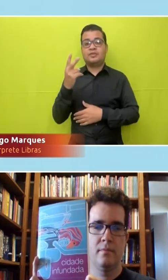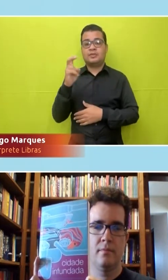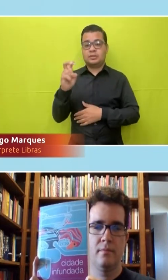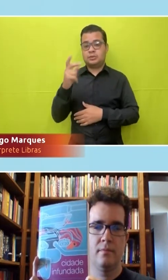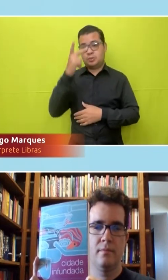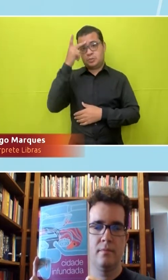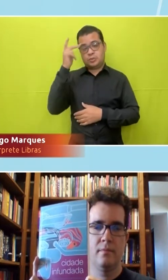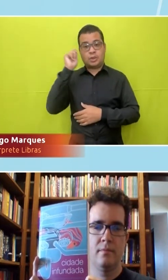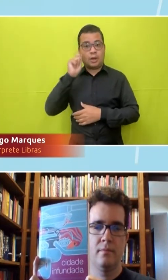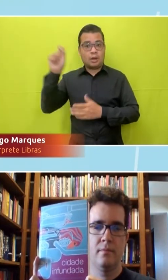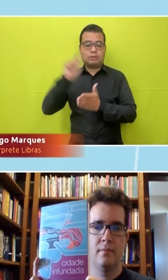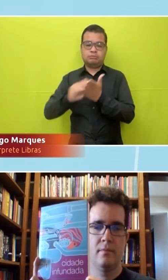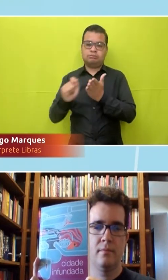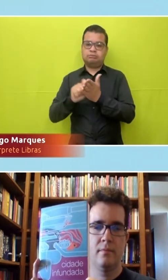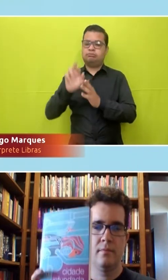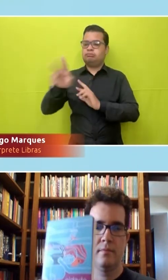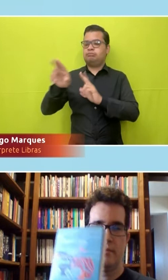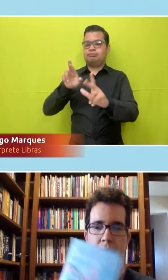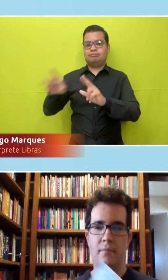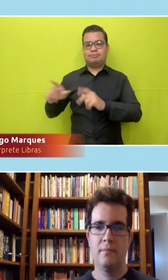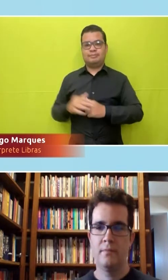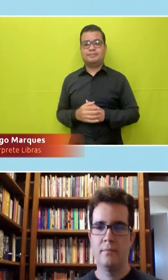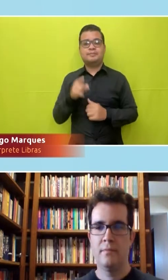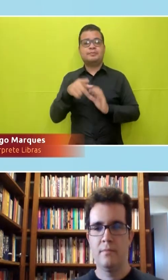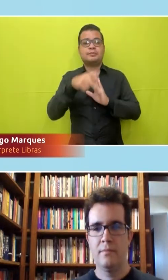autores. O projeto Cidade Infundada,